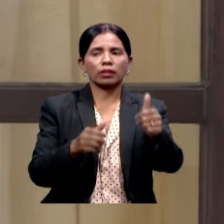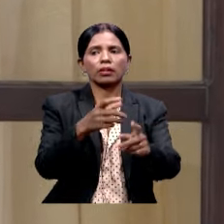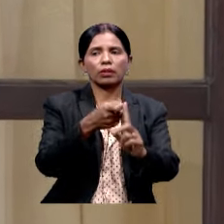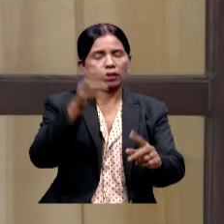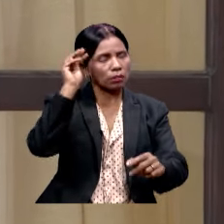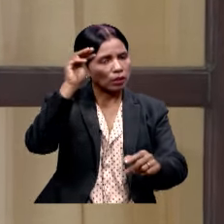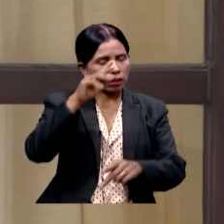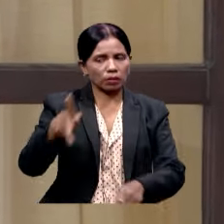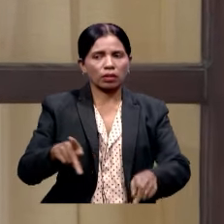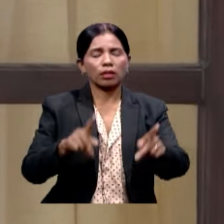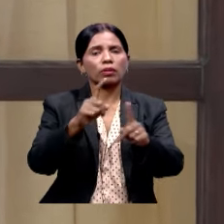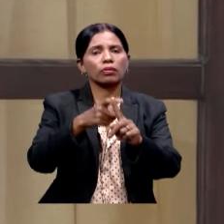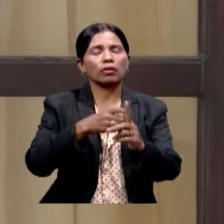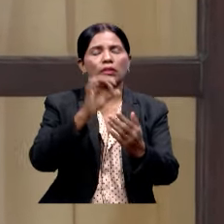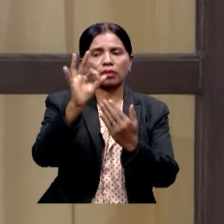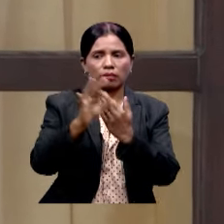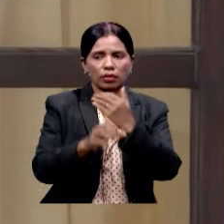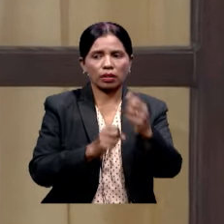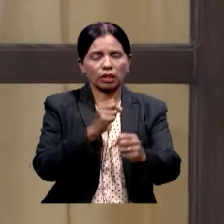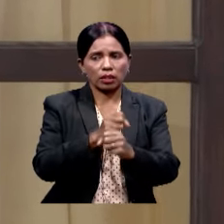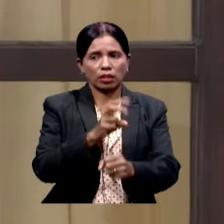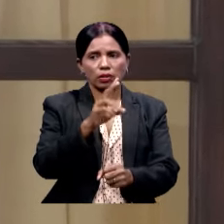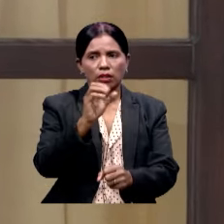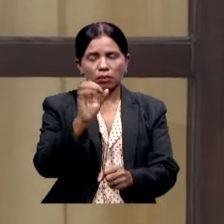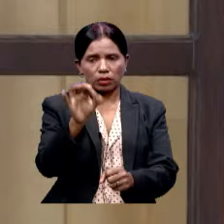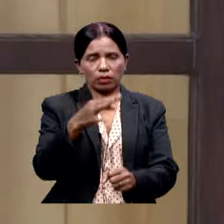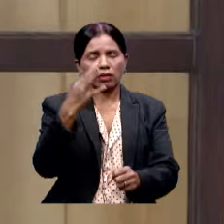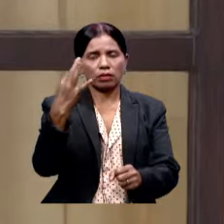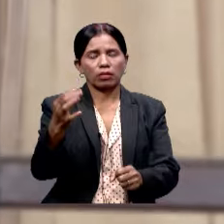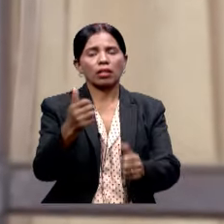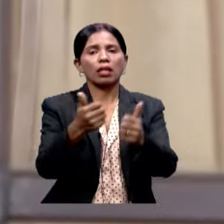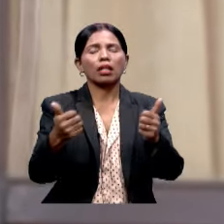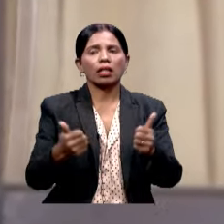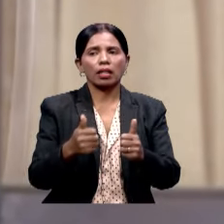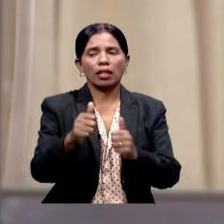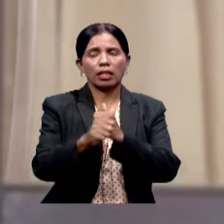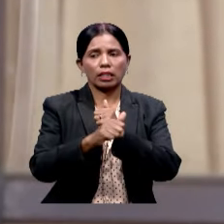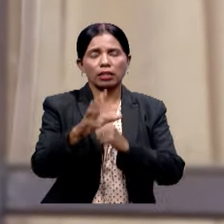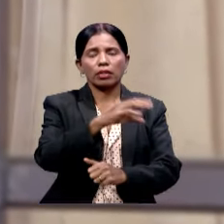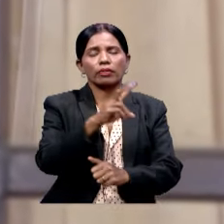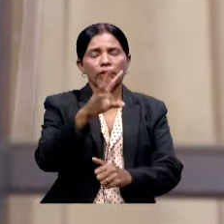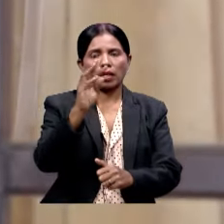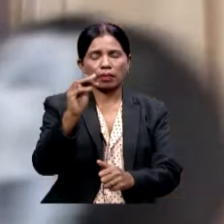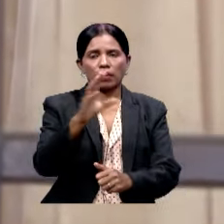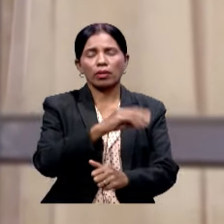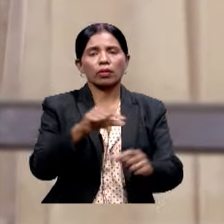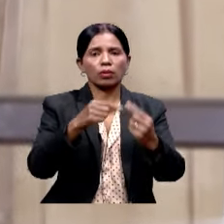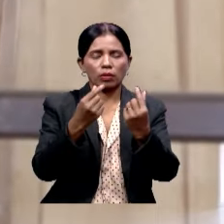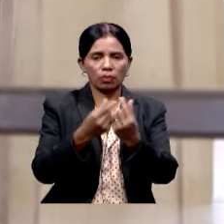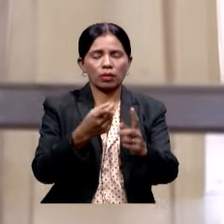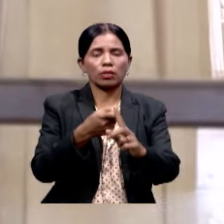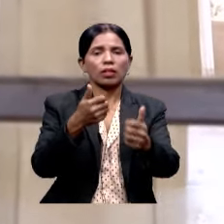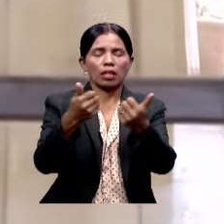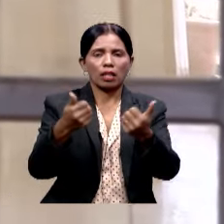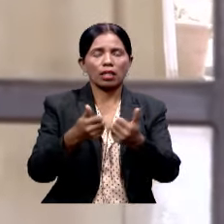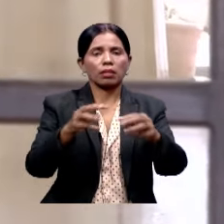Ministério Público ia fulan fevereiro tina rihun rua sanulu resinen arguido VM no FR honi grupo husi arte